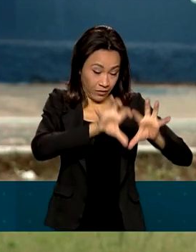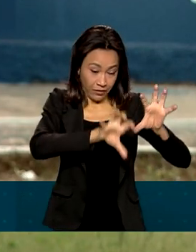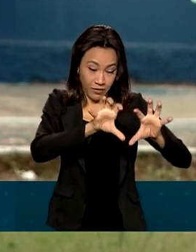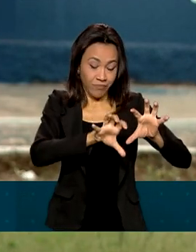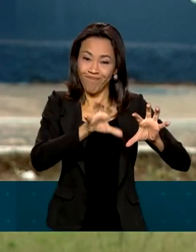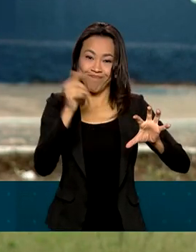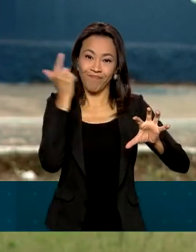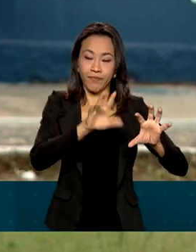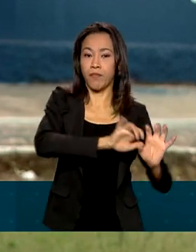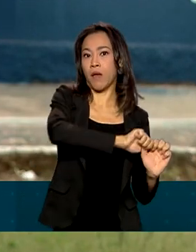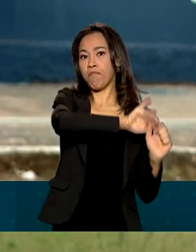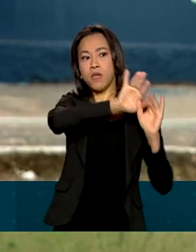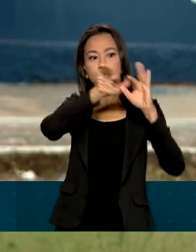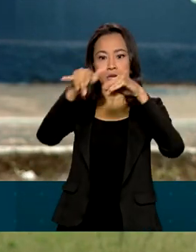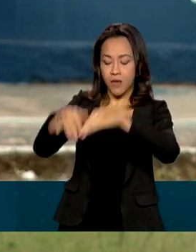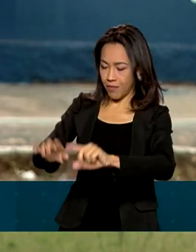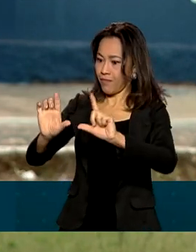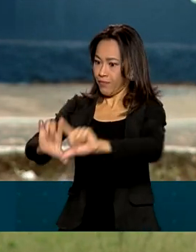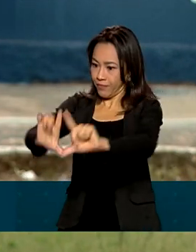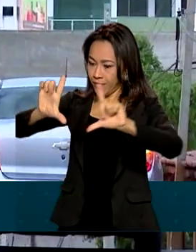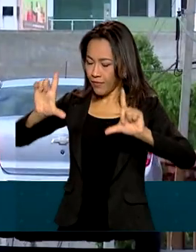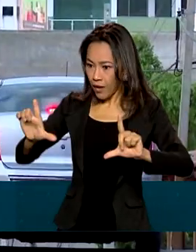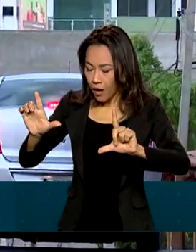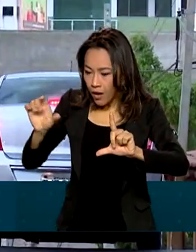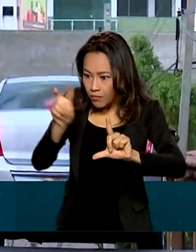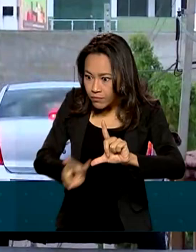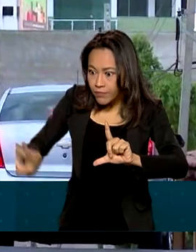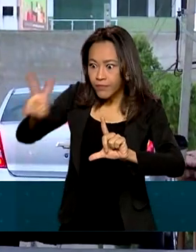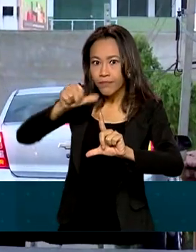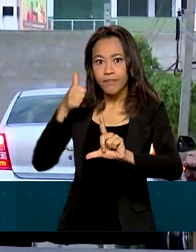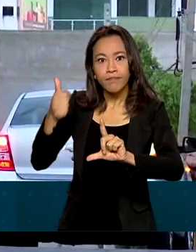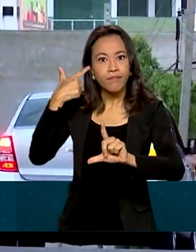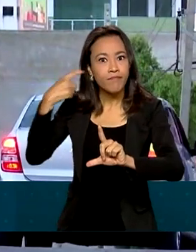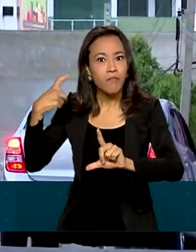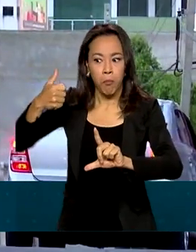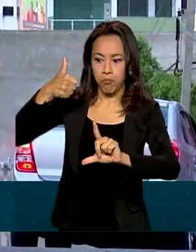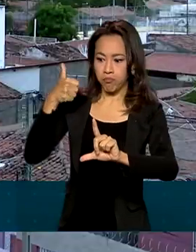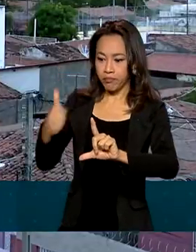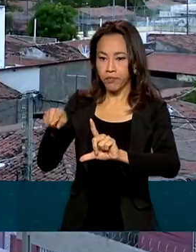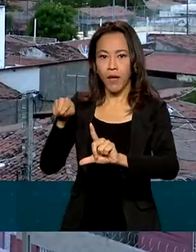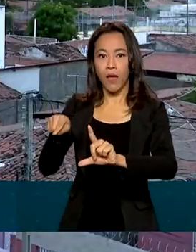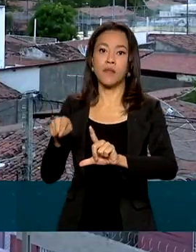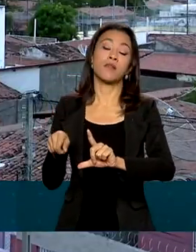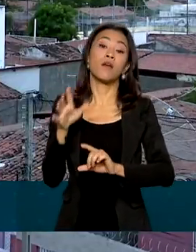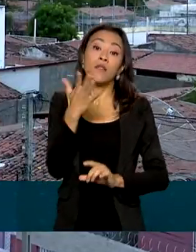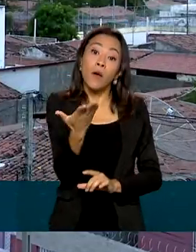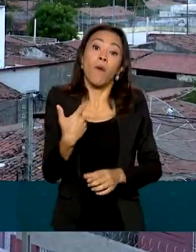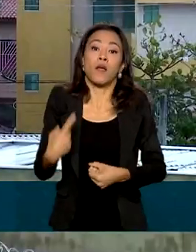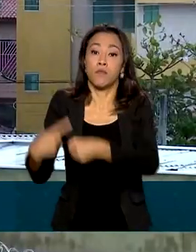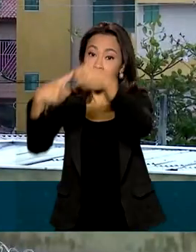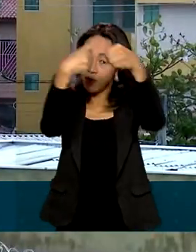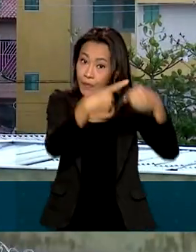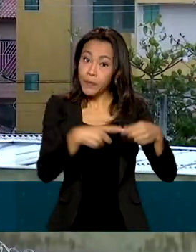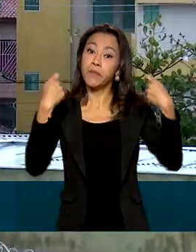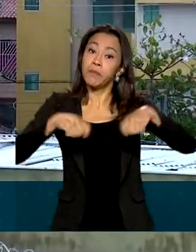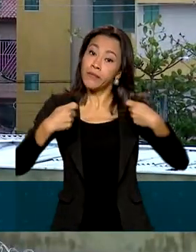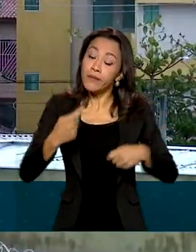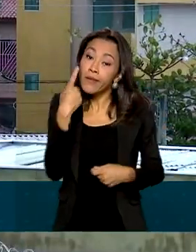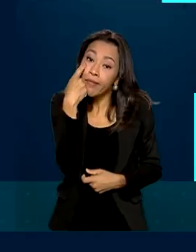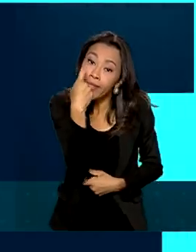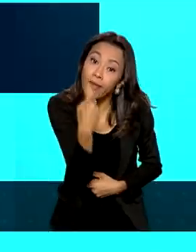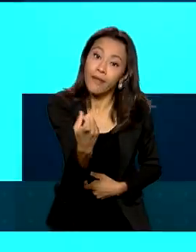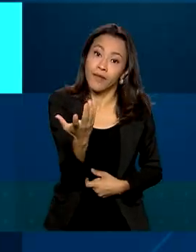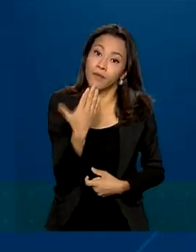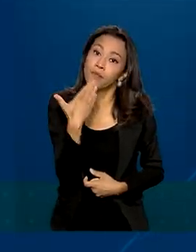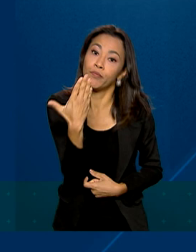mundo já conhece e que muitas vezes tem dificuldade de captar. Para participar do Digitaliza Brasil, as prefeituras precisam manifestar interesse.